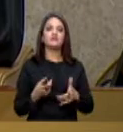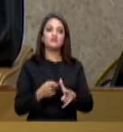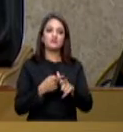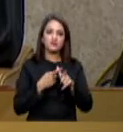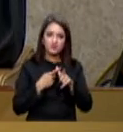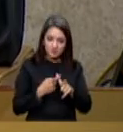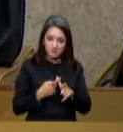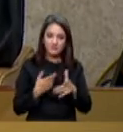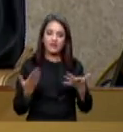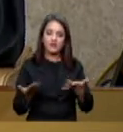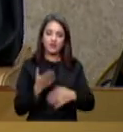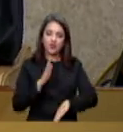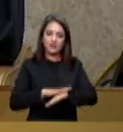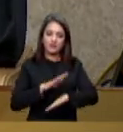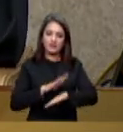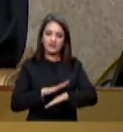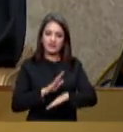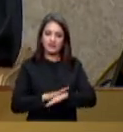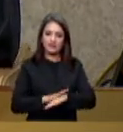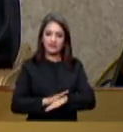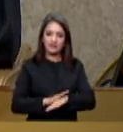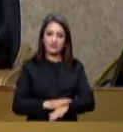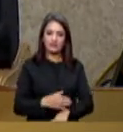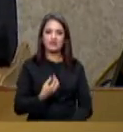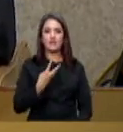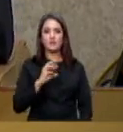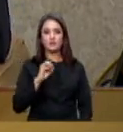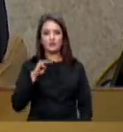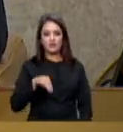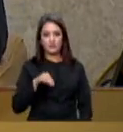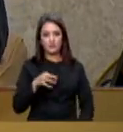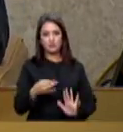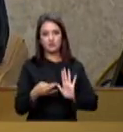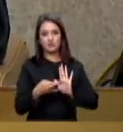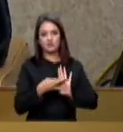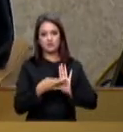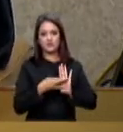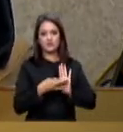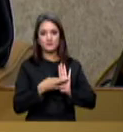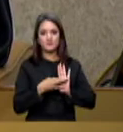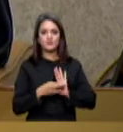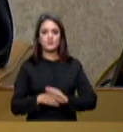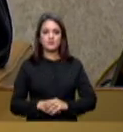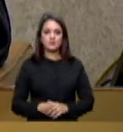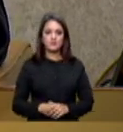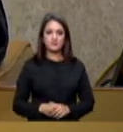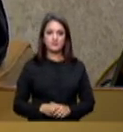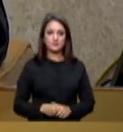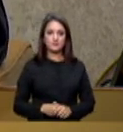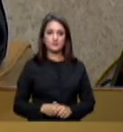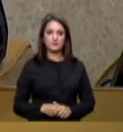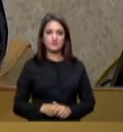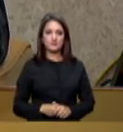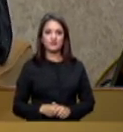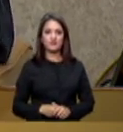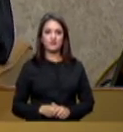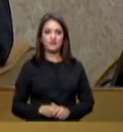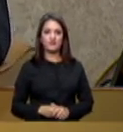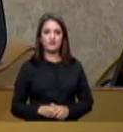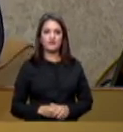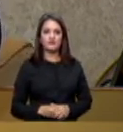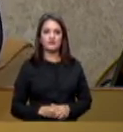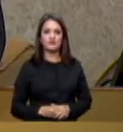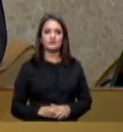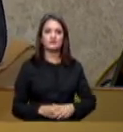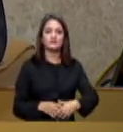sessão pelo tempo regimental de 30 minutos, que eu espero terminar todas